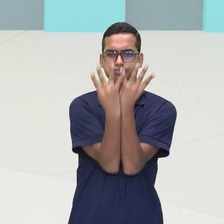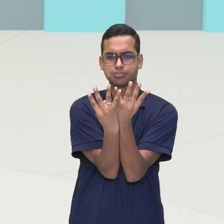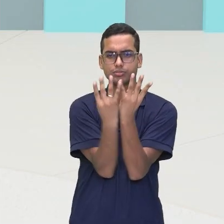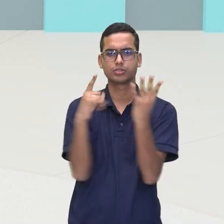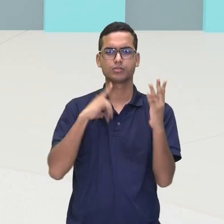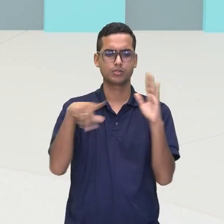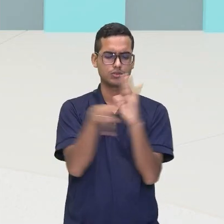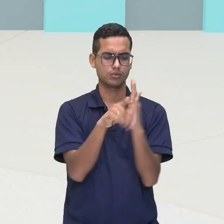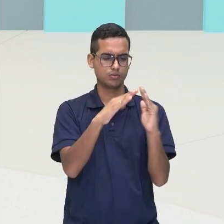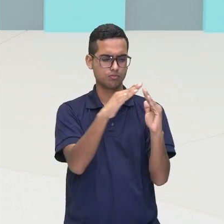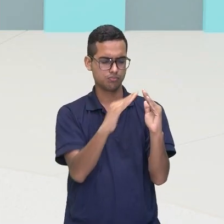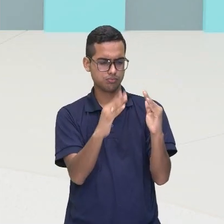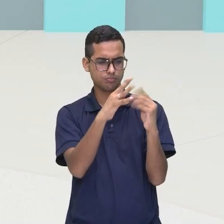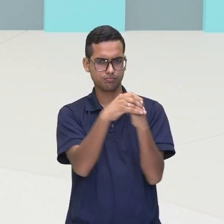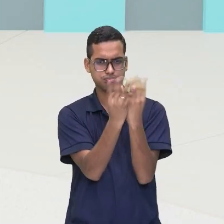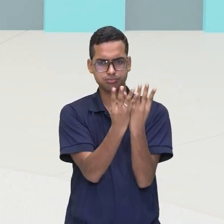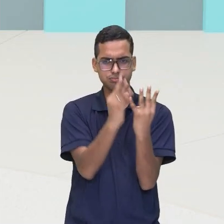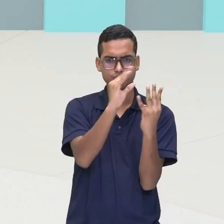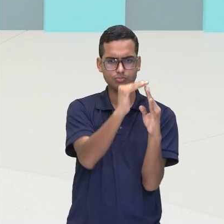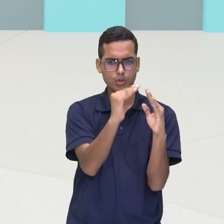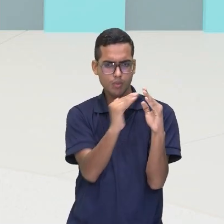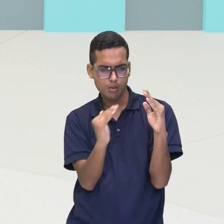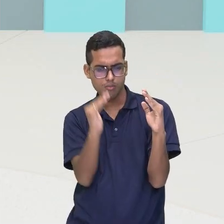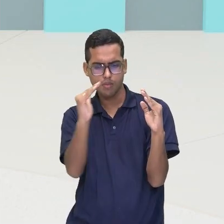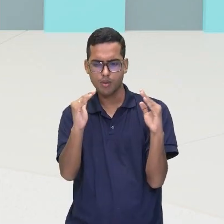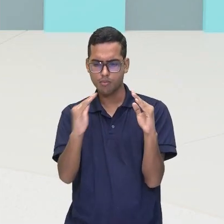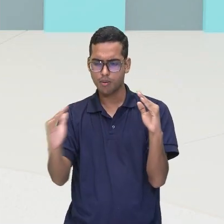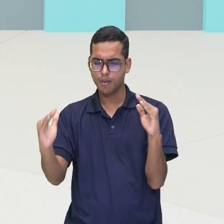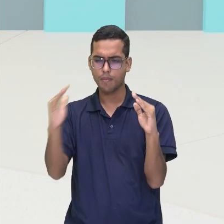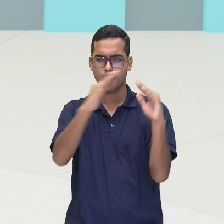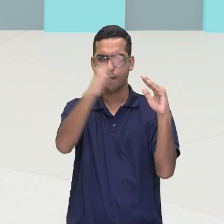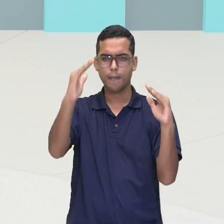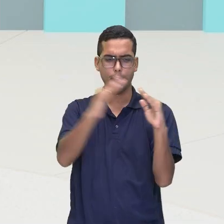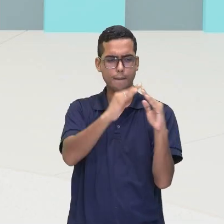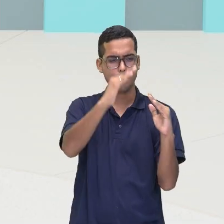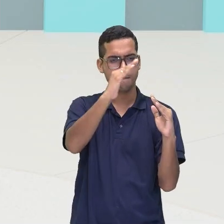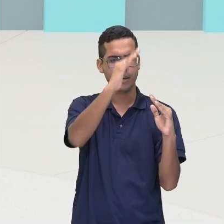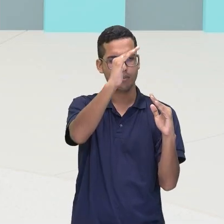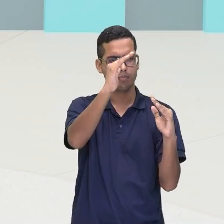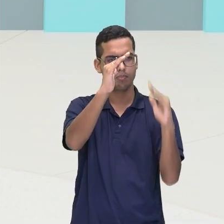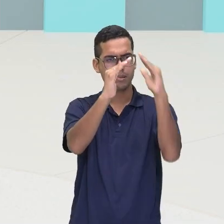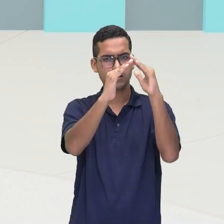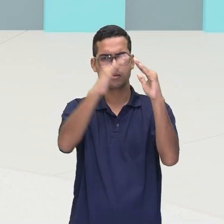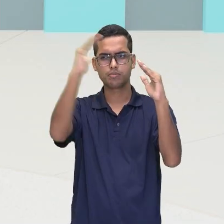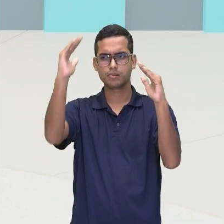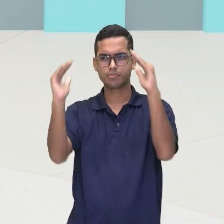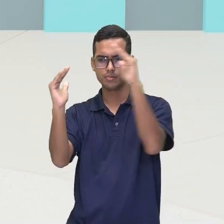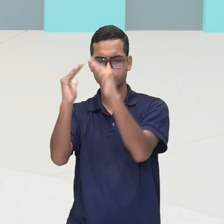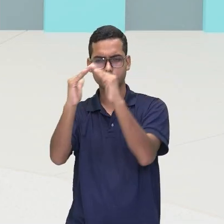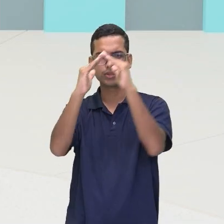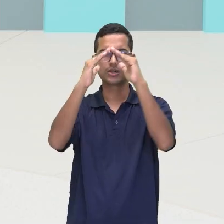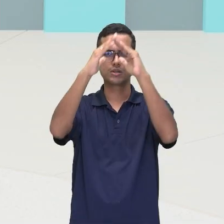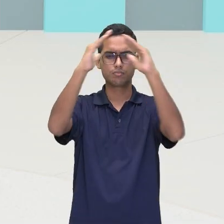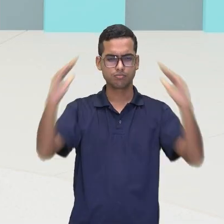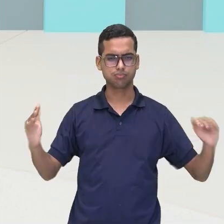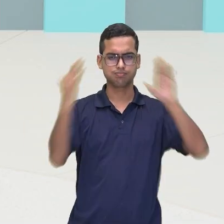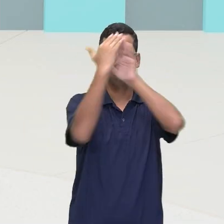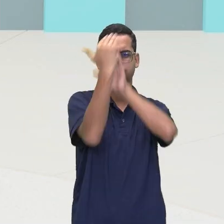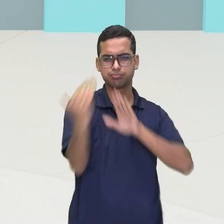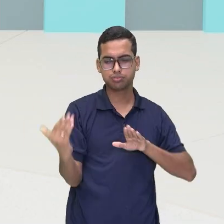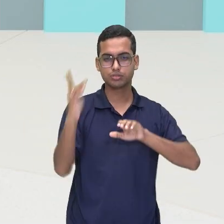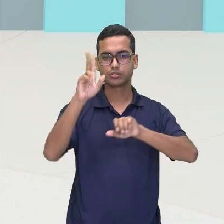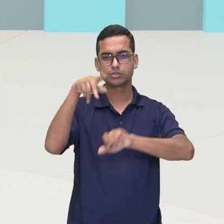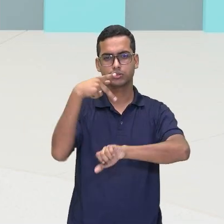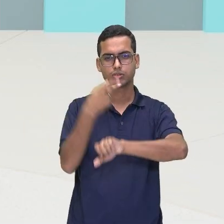desaba. E você percebe que tudo que tinha como verdade talvez não faz mais sentido. Aquilo que